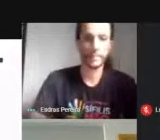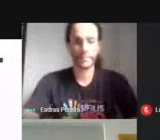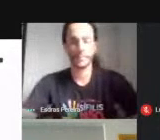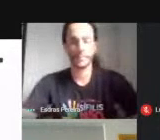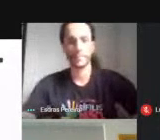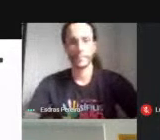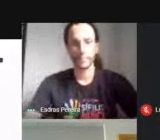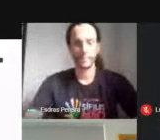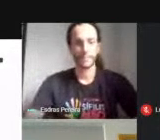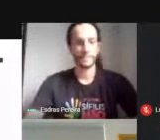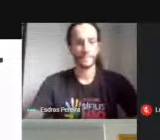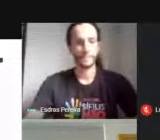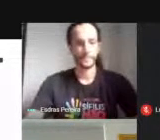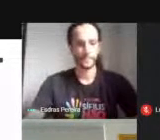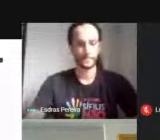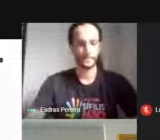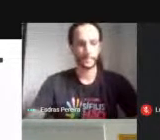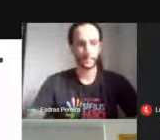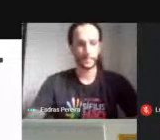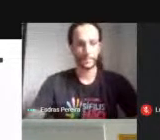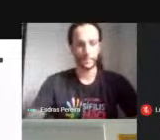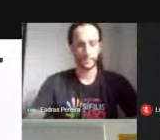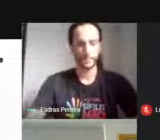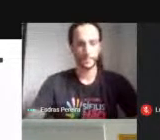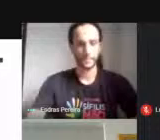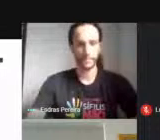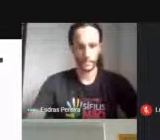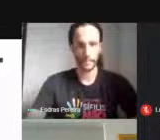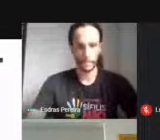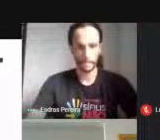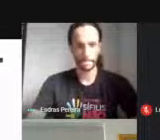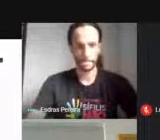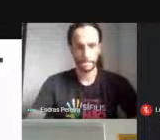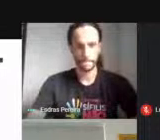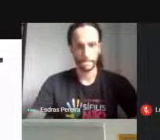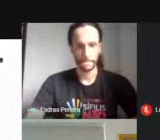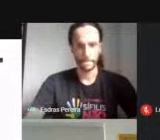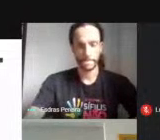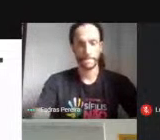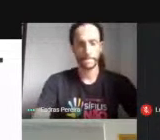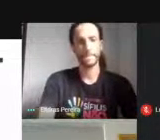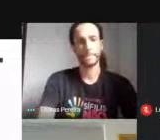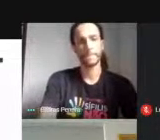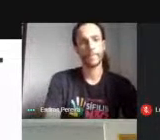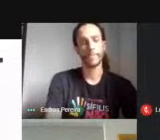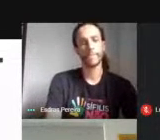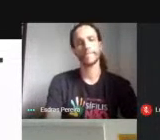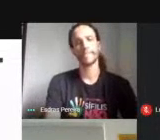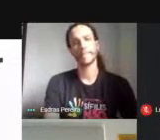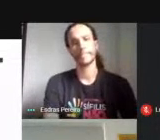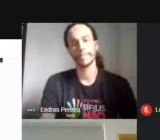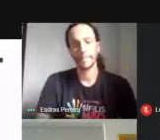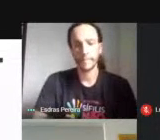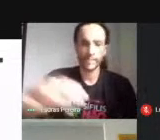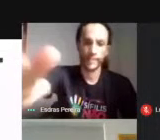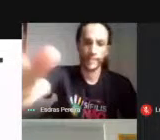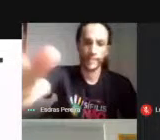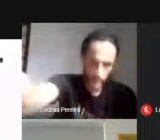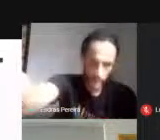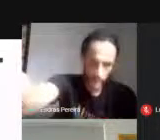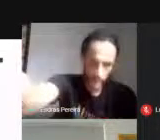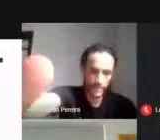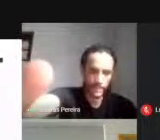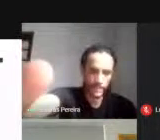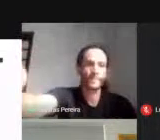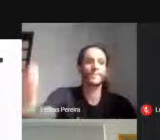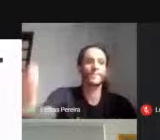que focar na fase clínica, sim, porque o tratamento da sífilis ele é baseado na fase clínica em